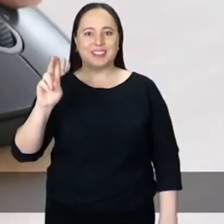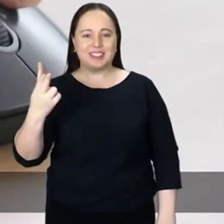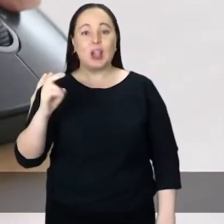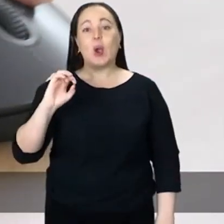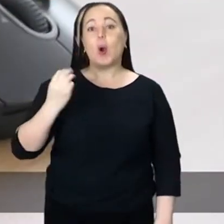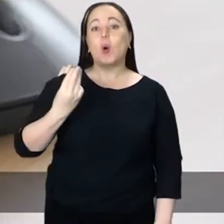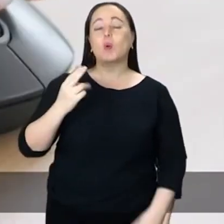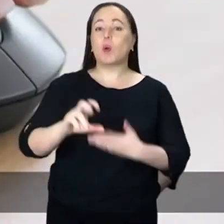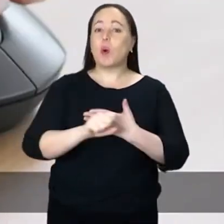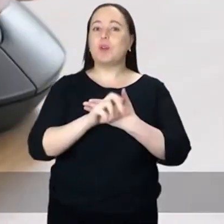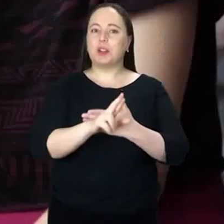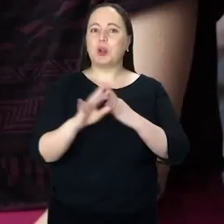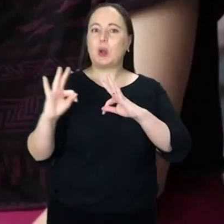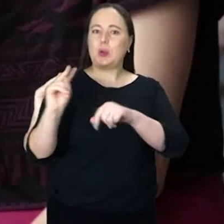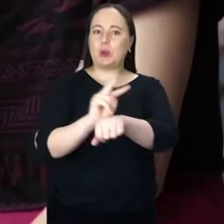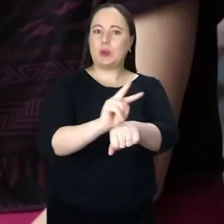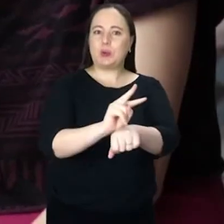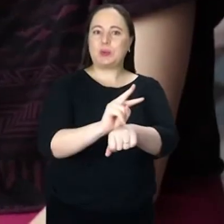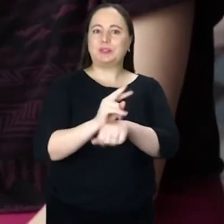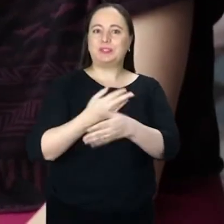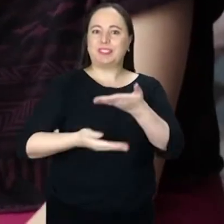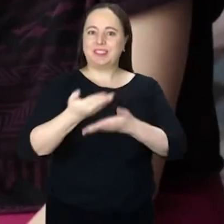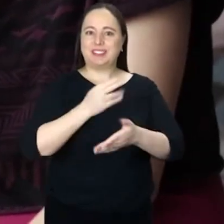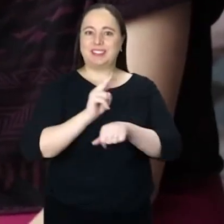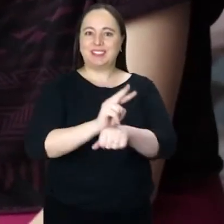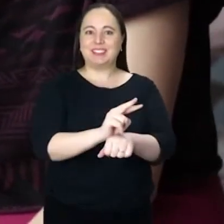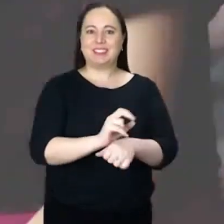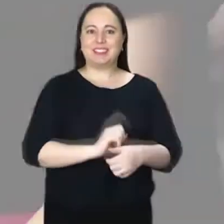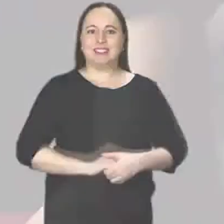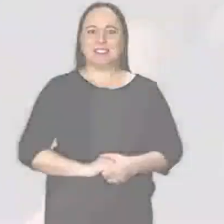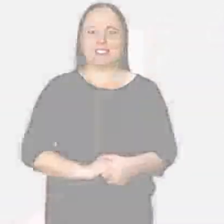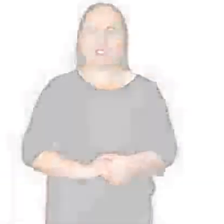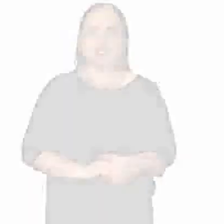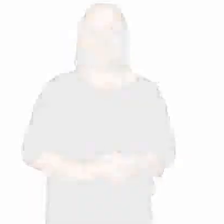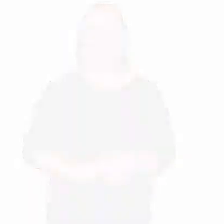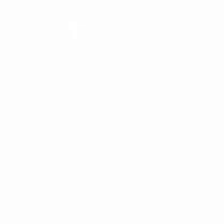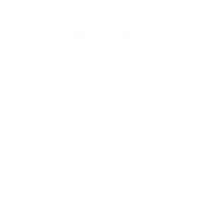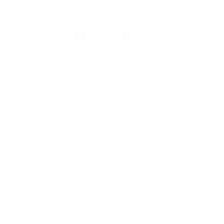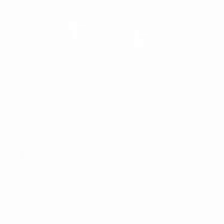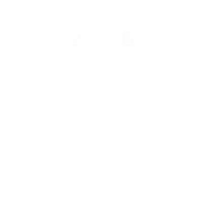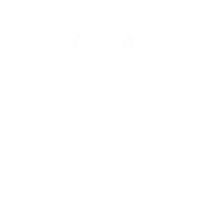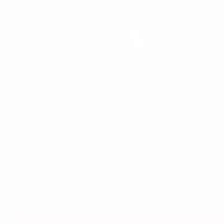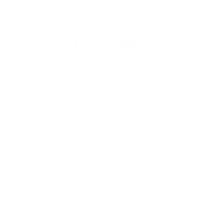do Ministério ou da Ouvidoria. É todo mundo cuidando de todo mundo.